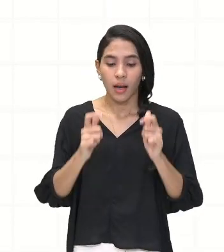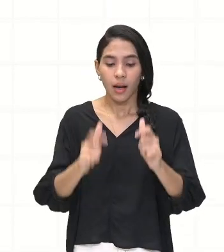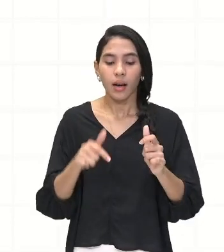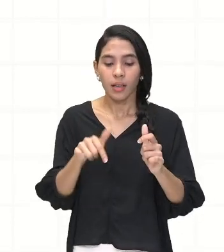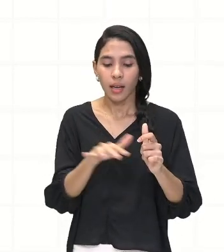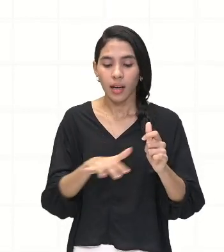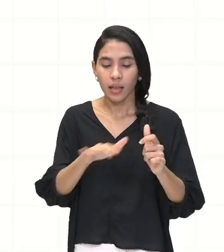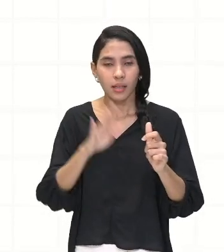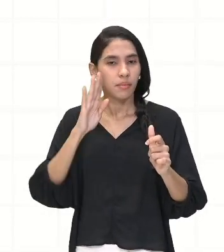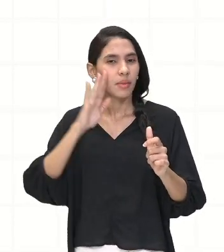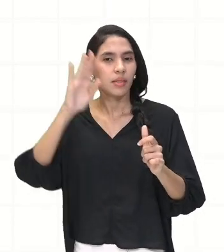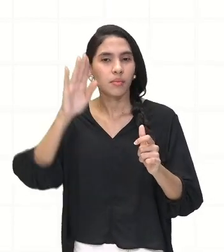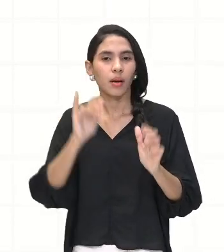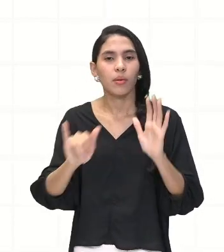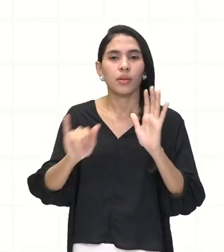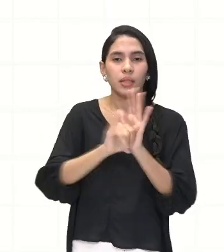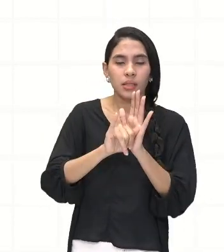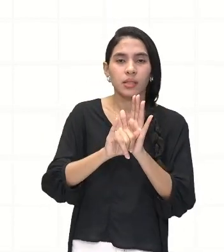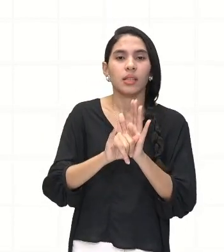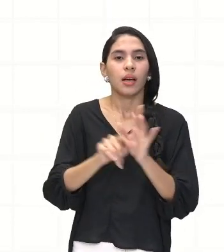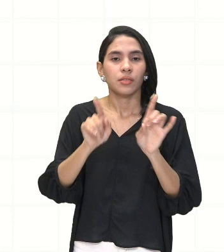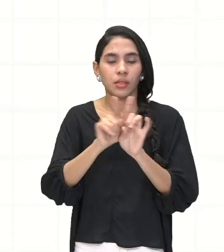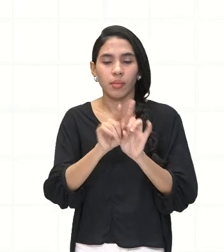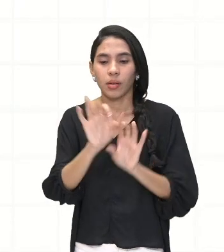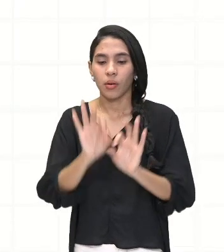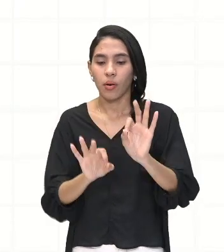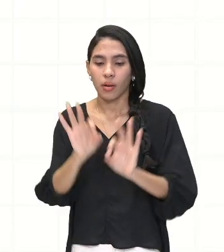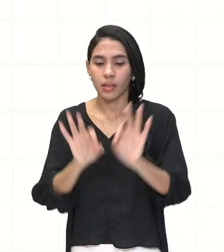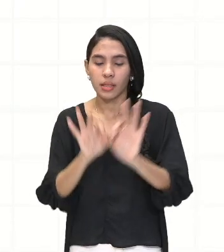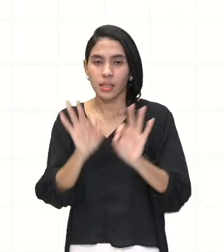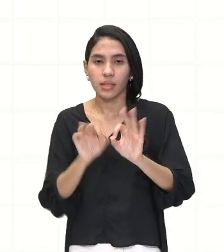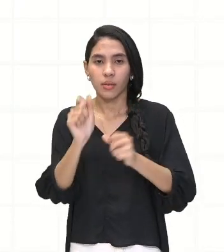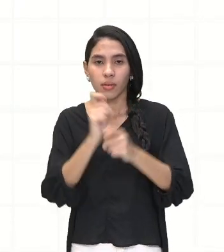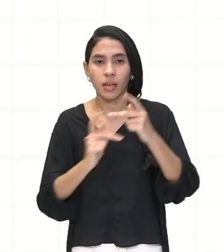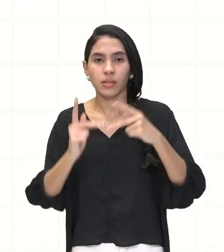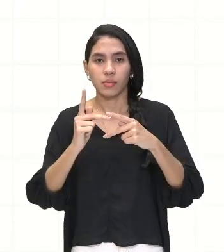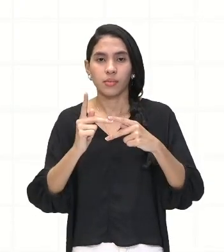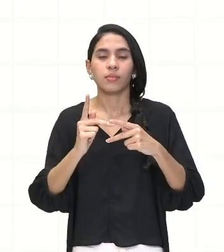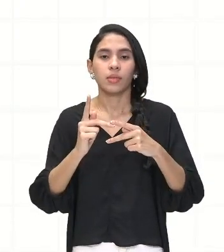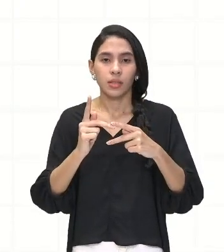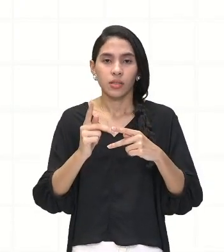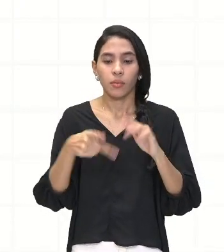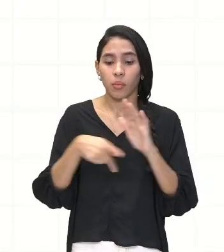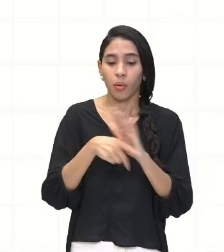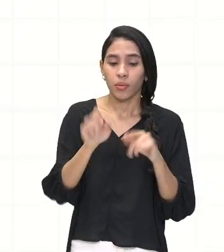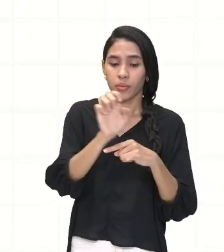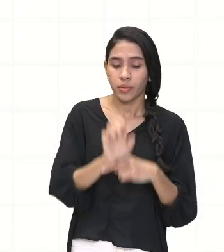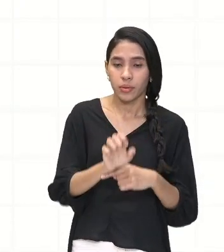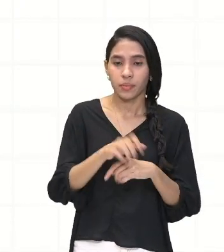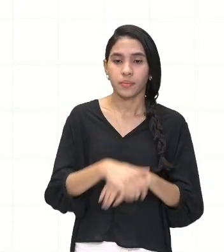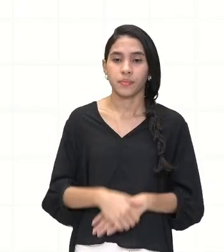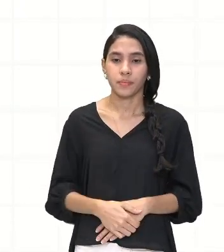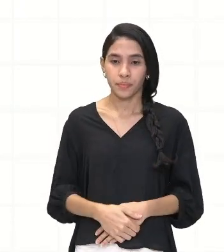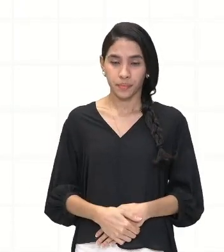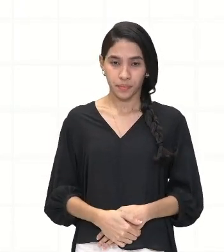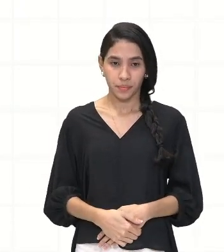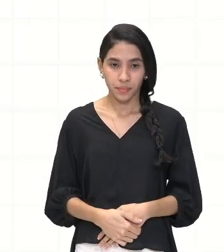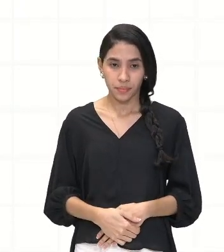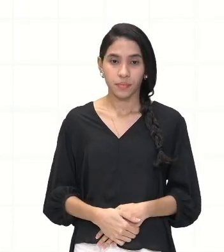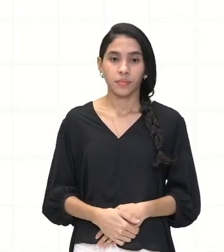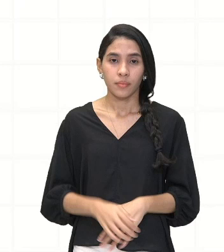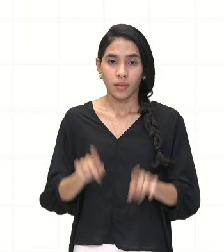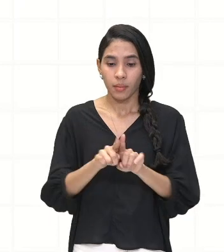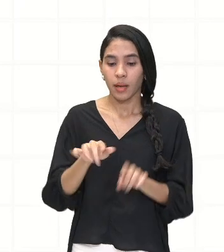a identidade e a organização administrativa do Estado. Então, inclusive, o